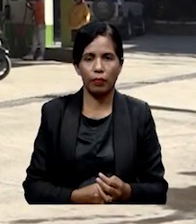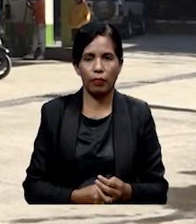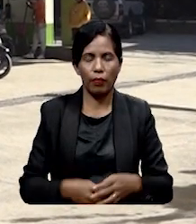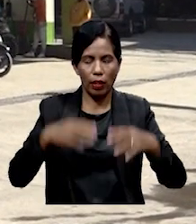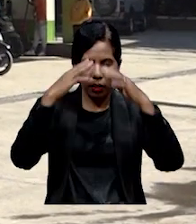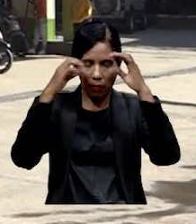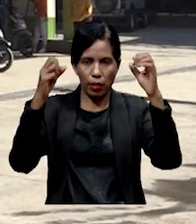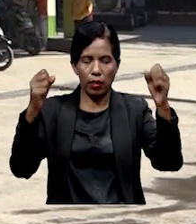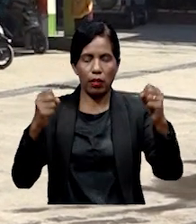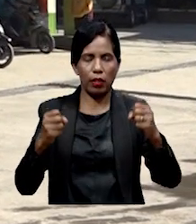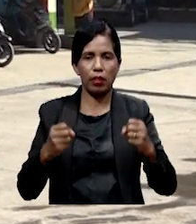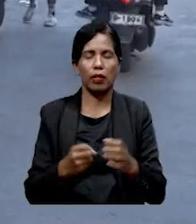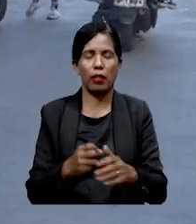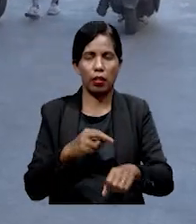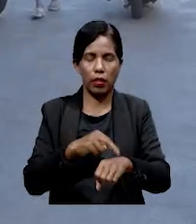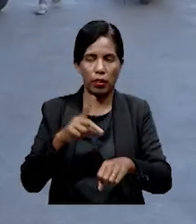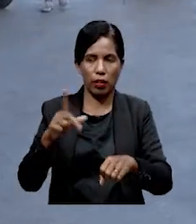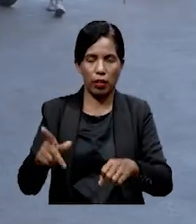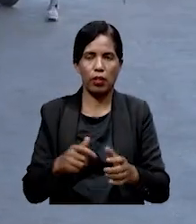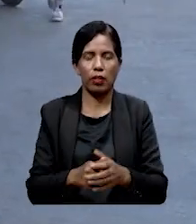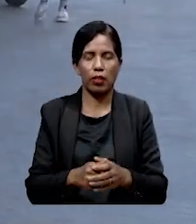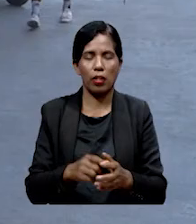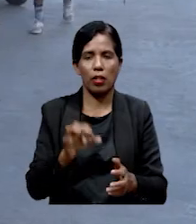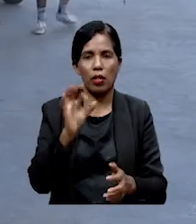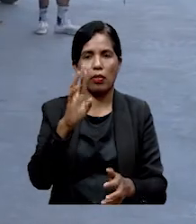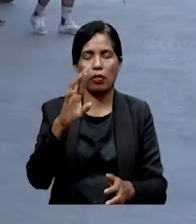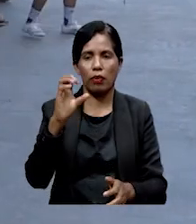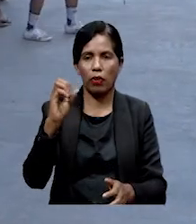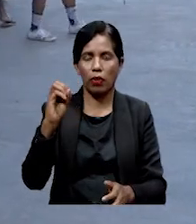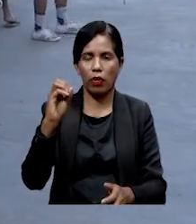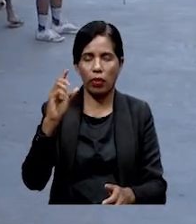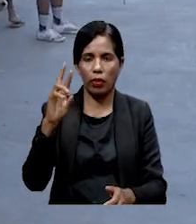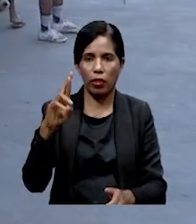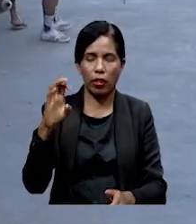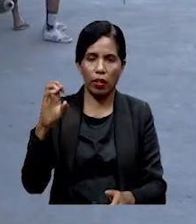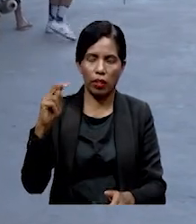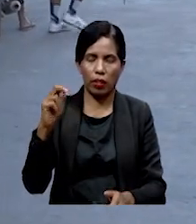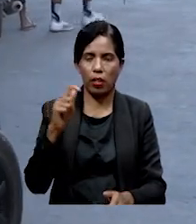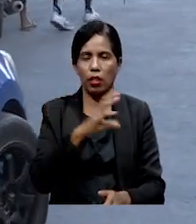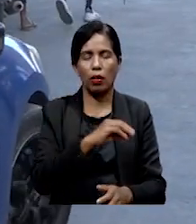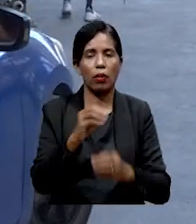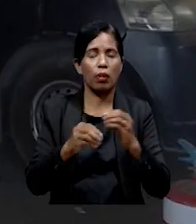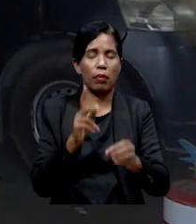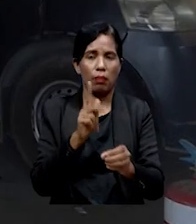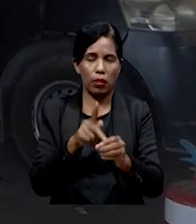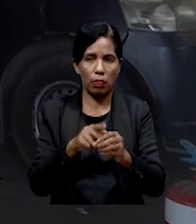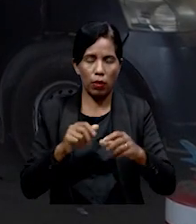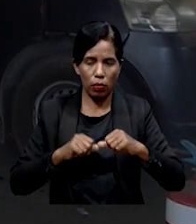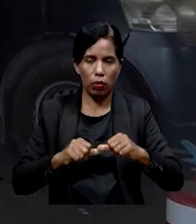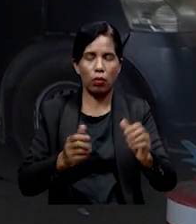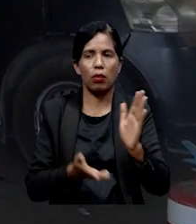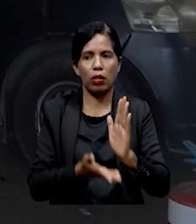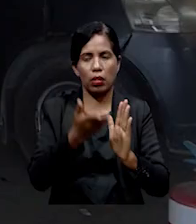Presidente Autoridade Nacional de Petróleo e Minerais, Florentino Soares Ferreira, HTT, relaciona o fol in combustível nebe continua sae